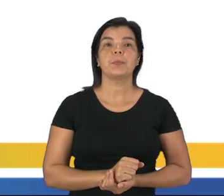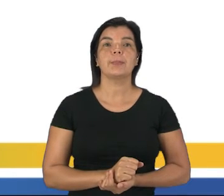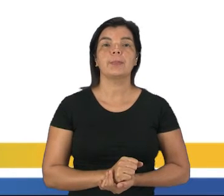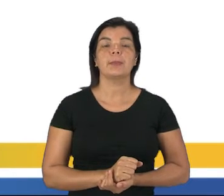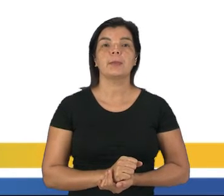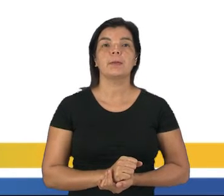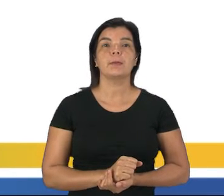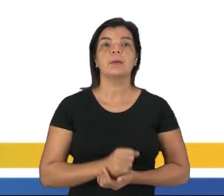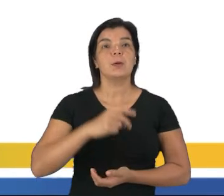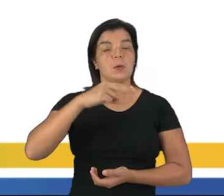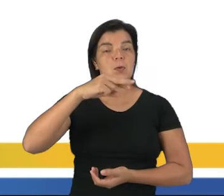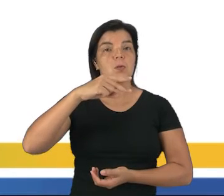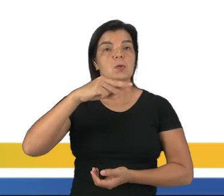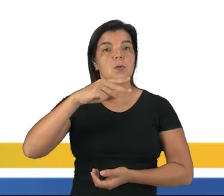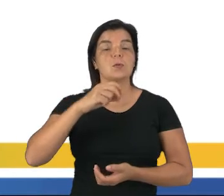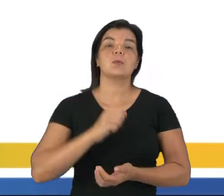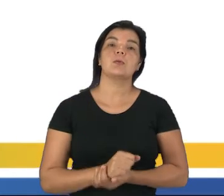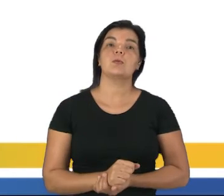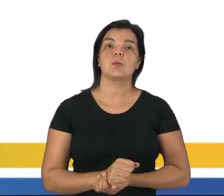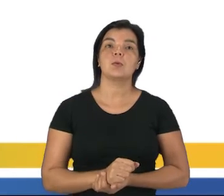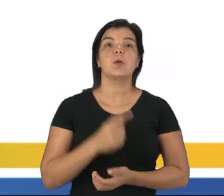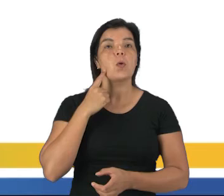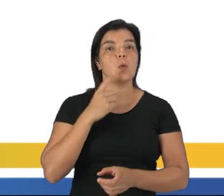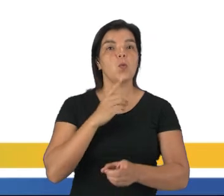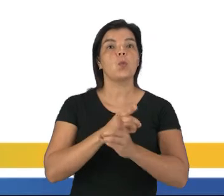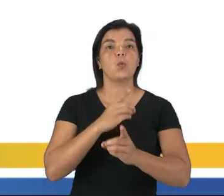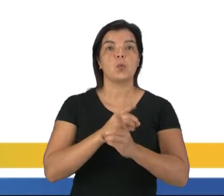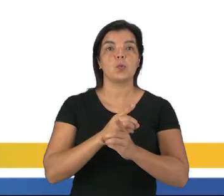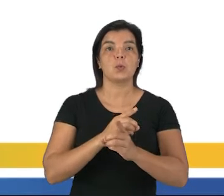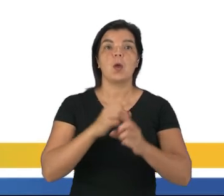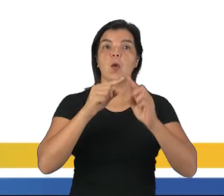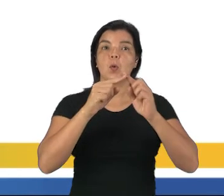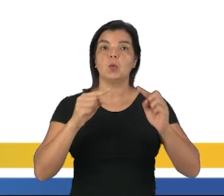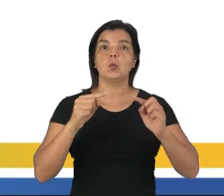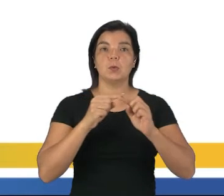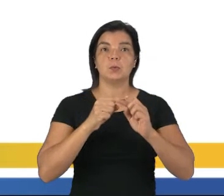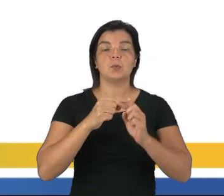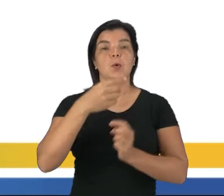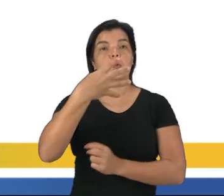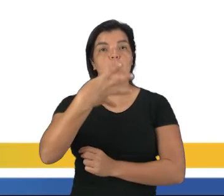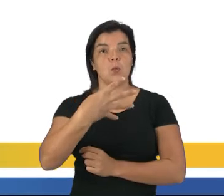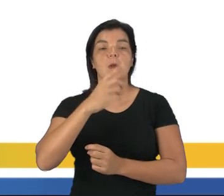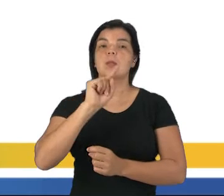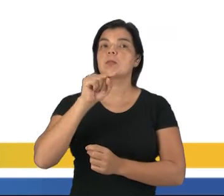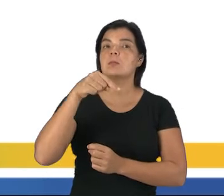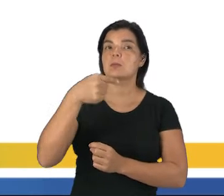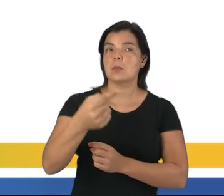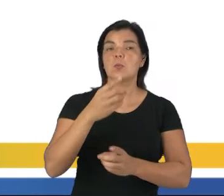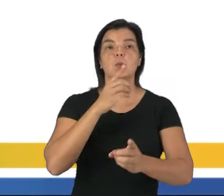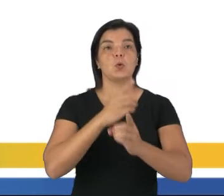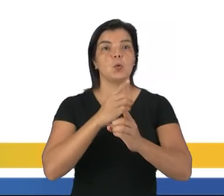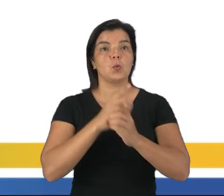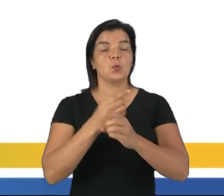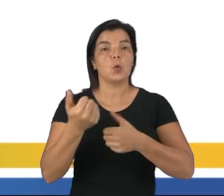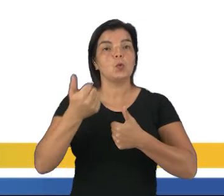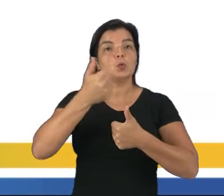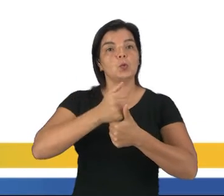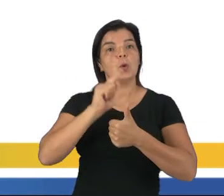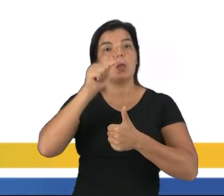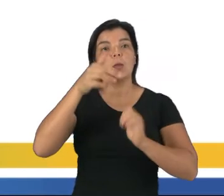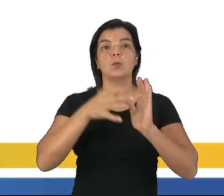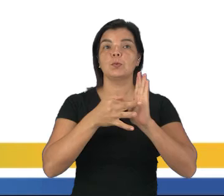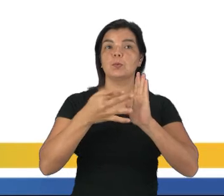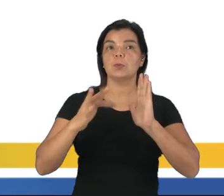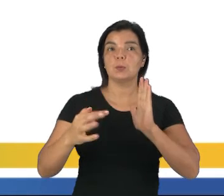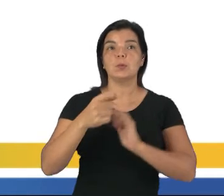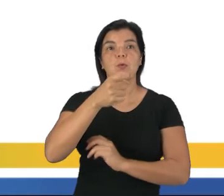vezes o c, o 3, que é o c, e aí encontrei o delta igual a 4. Depois que eu encontrei o delta, substituo na outra